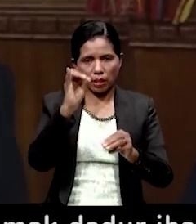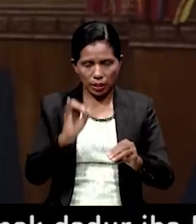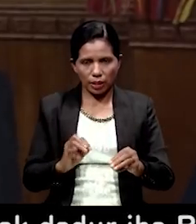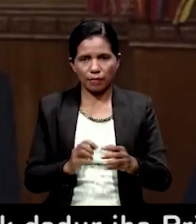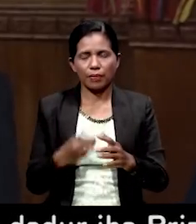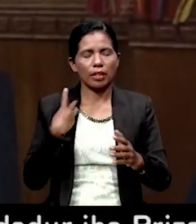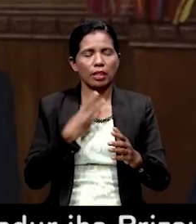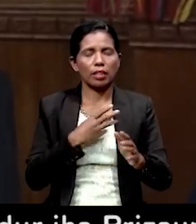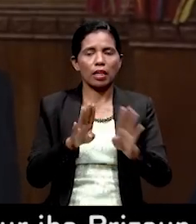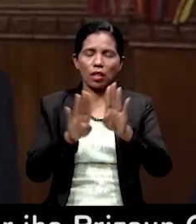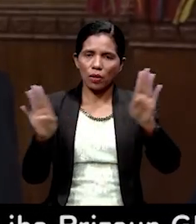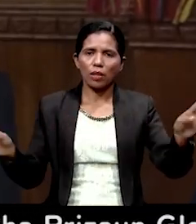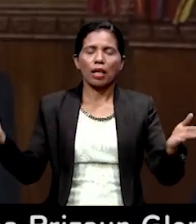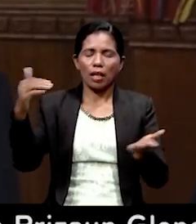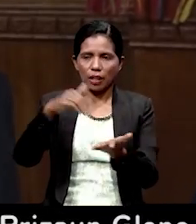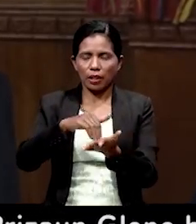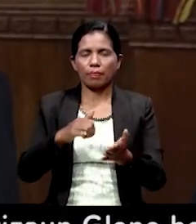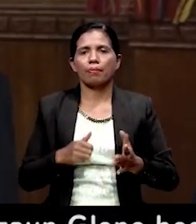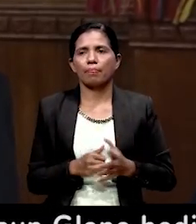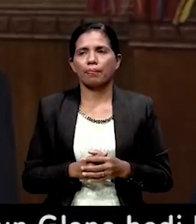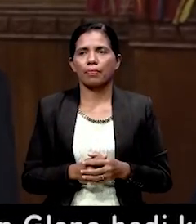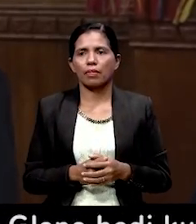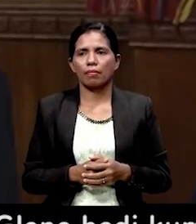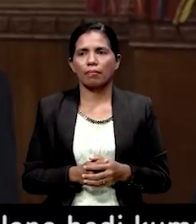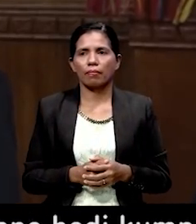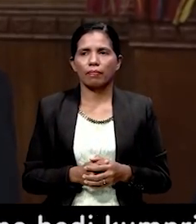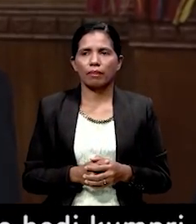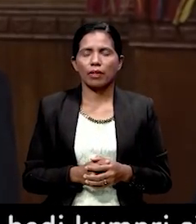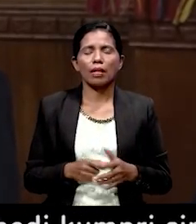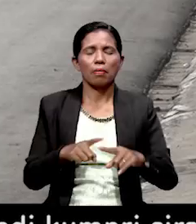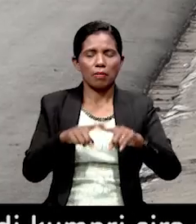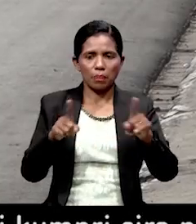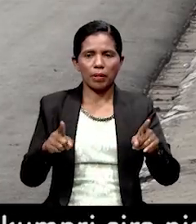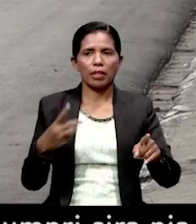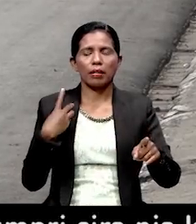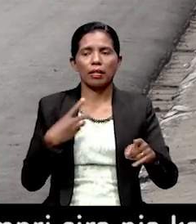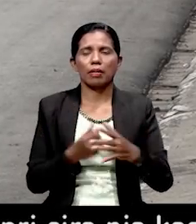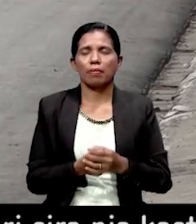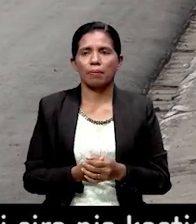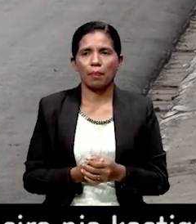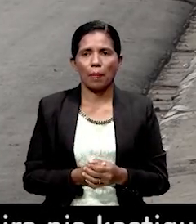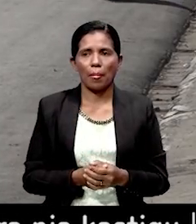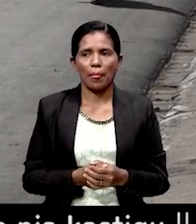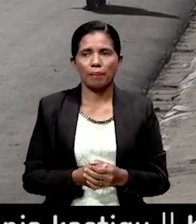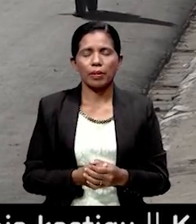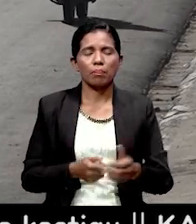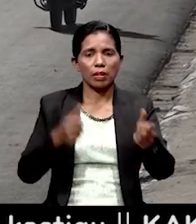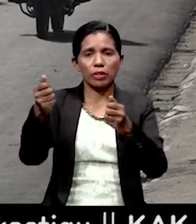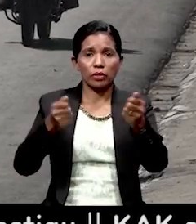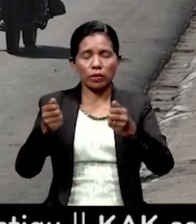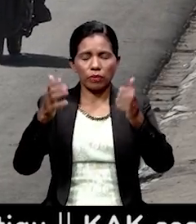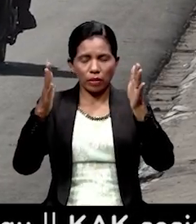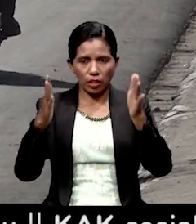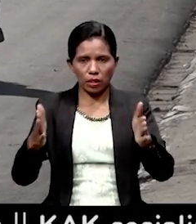reativa fali ona be circulação transporte público mai be ba condutor sira